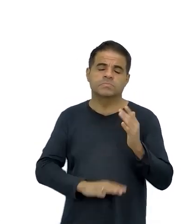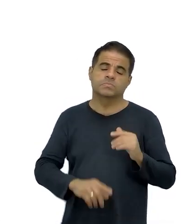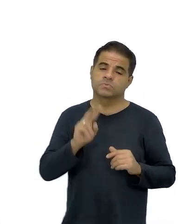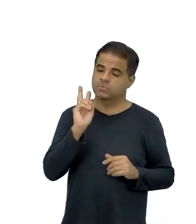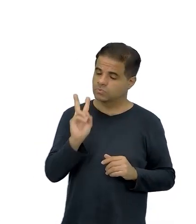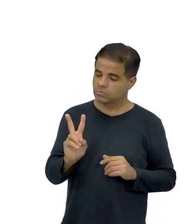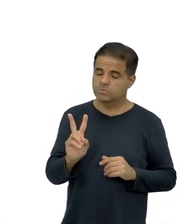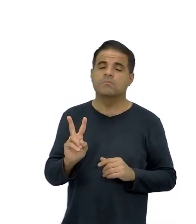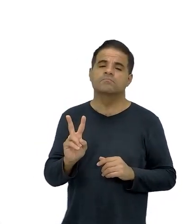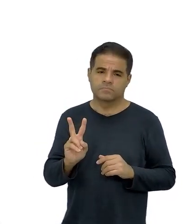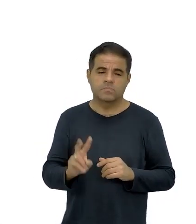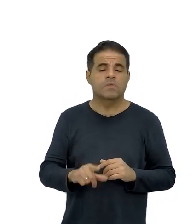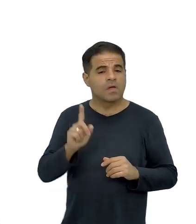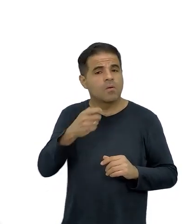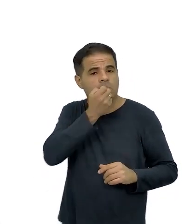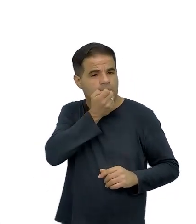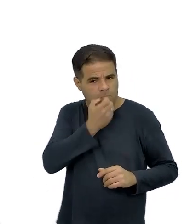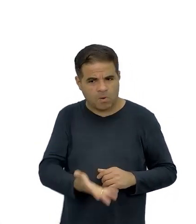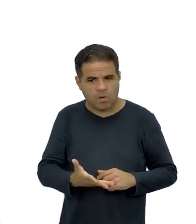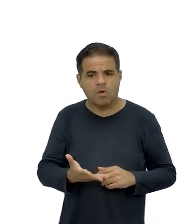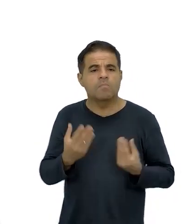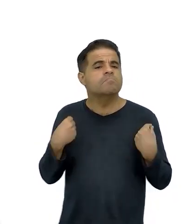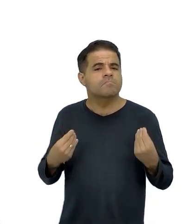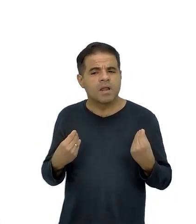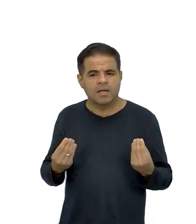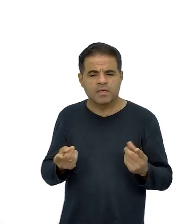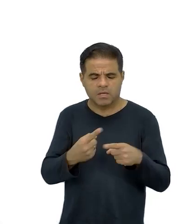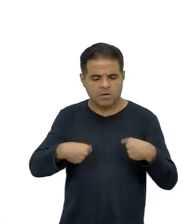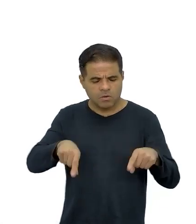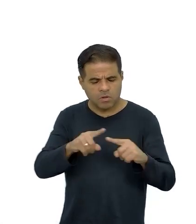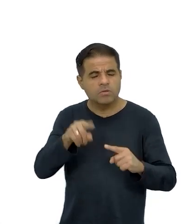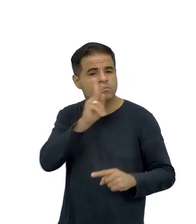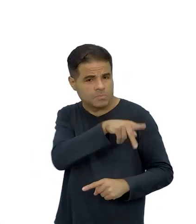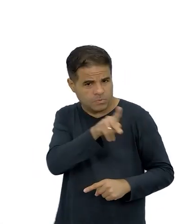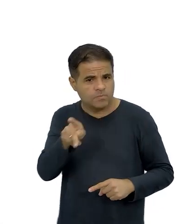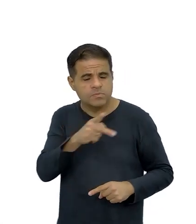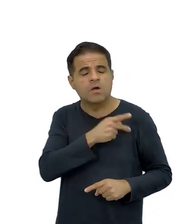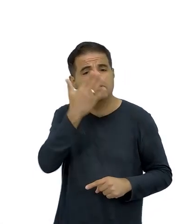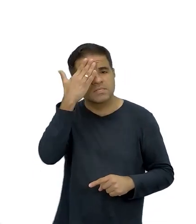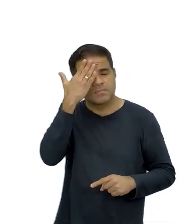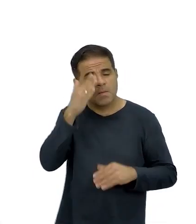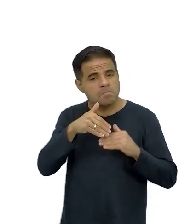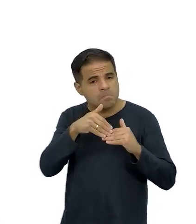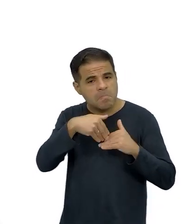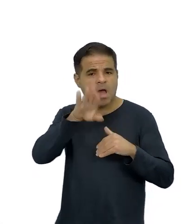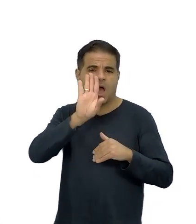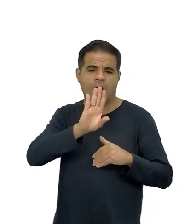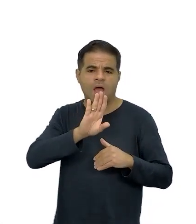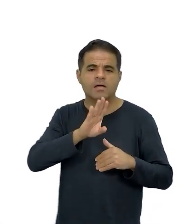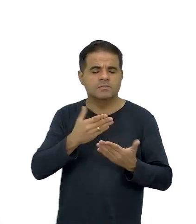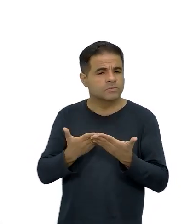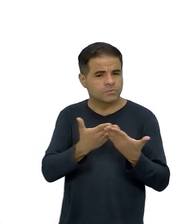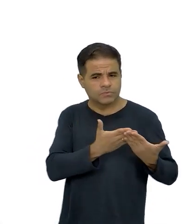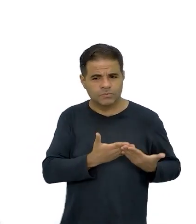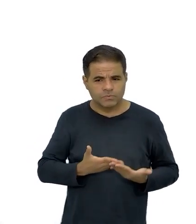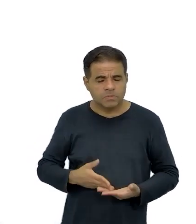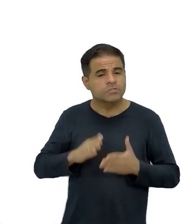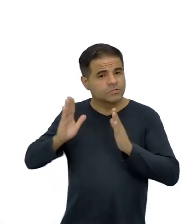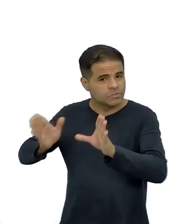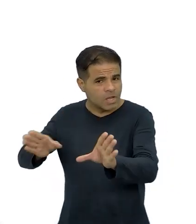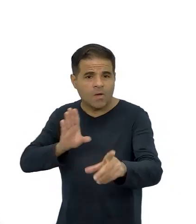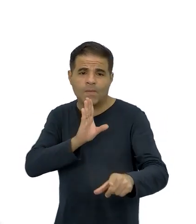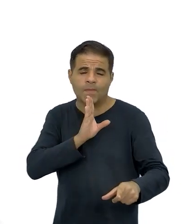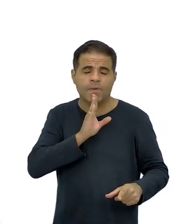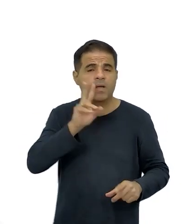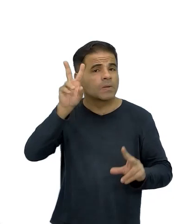atividade 2, é um bom momento para que nós, professores, saibamos um pouco mais o que os estudantes já conhecem